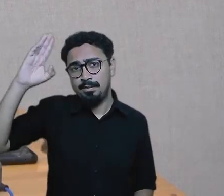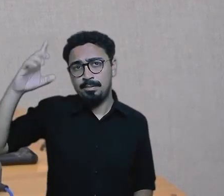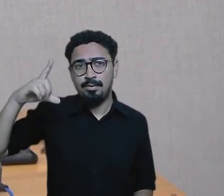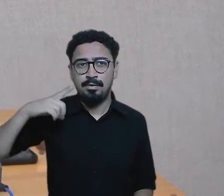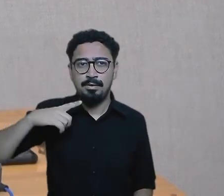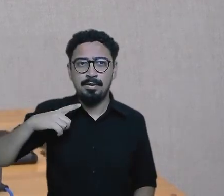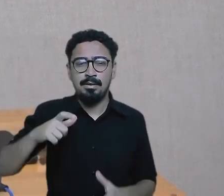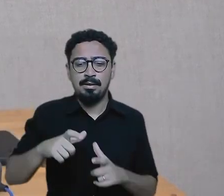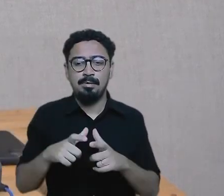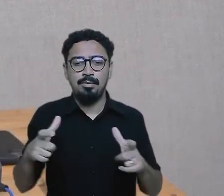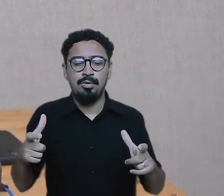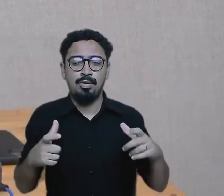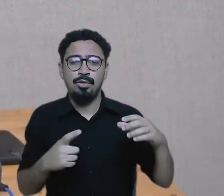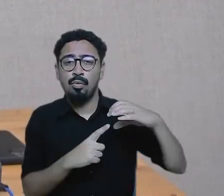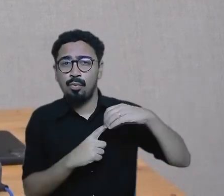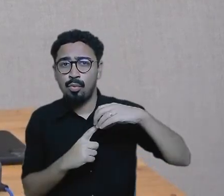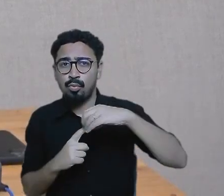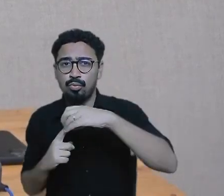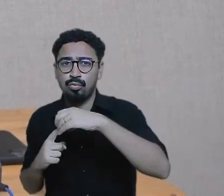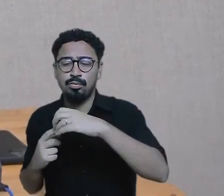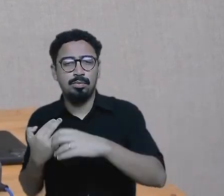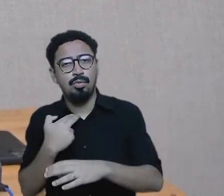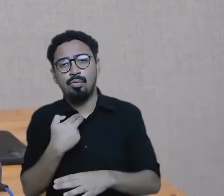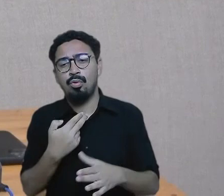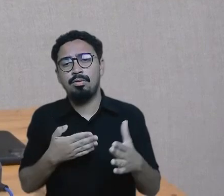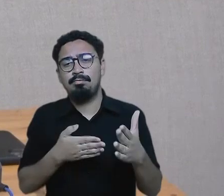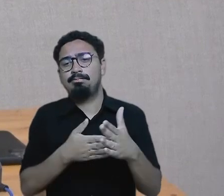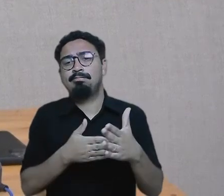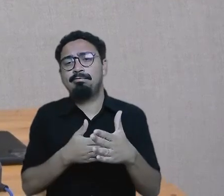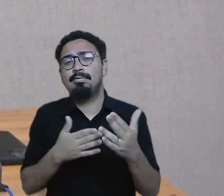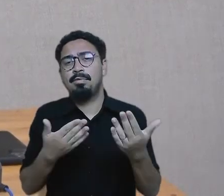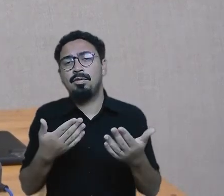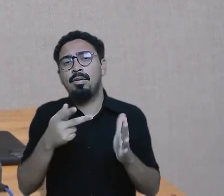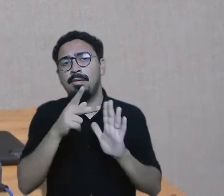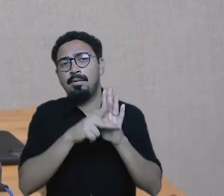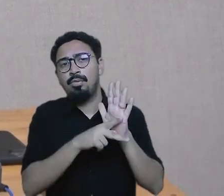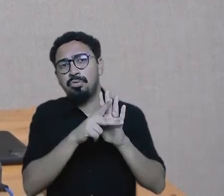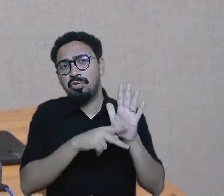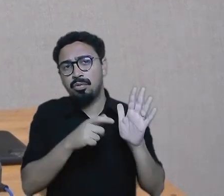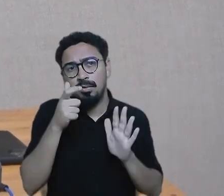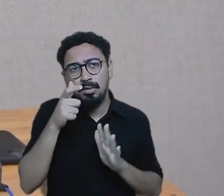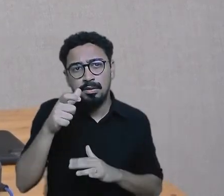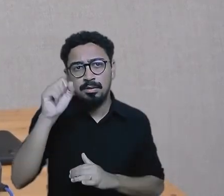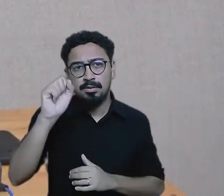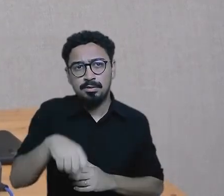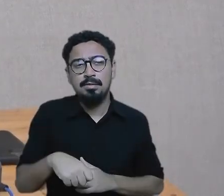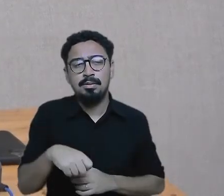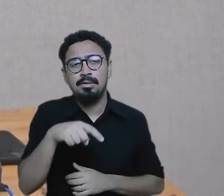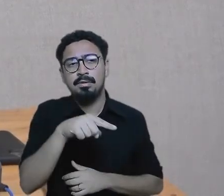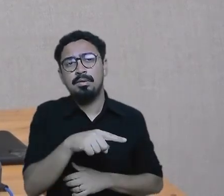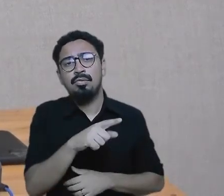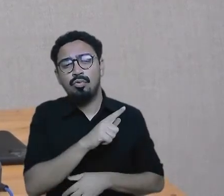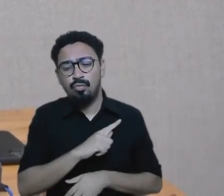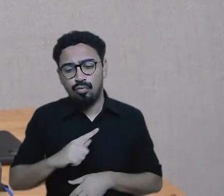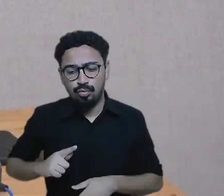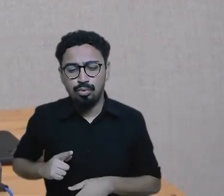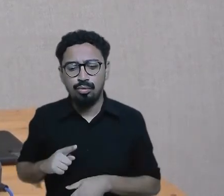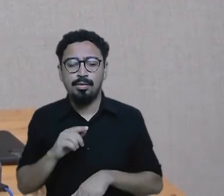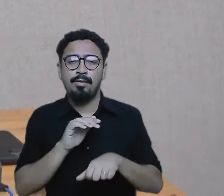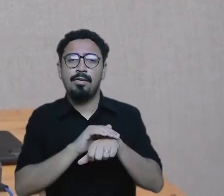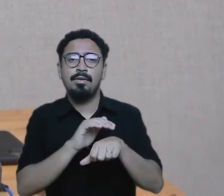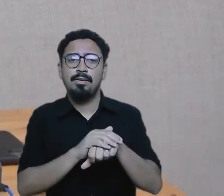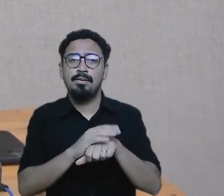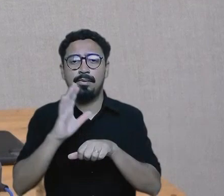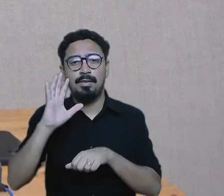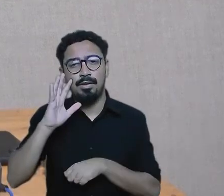paradas de ônibus então eu quero dizer é um projeto interessante é um projeto que o governo tá fazendo para tentar resolver uma